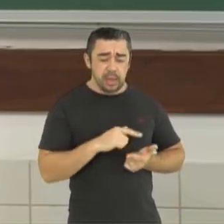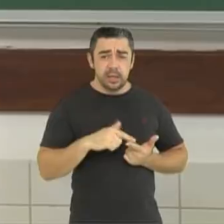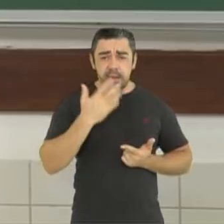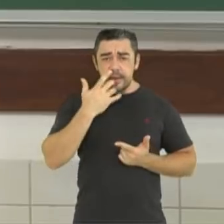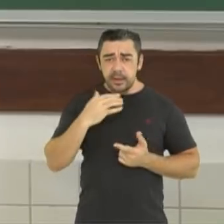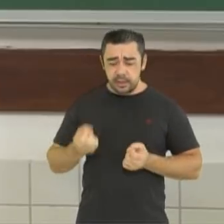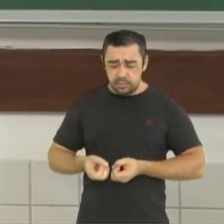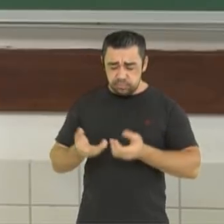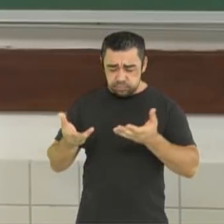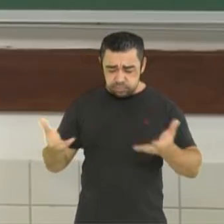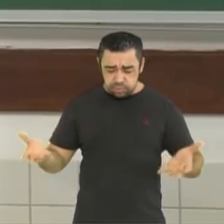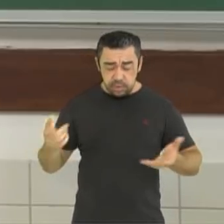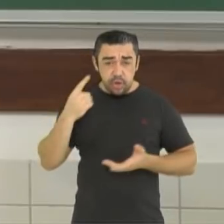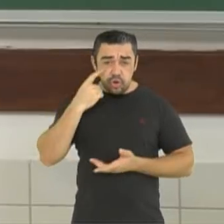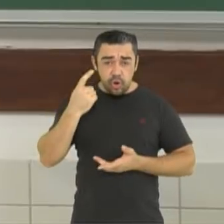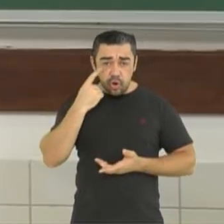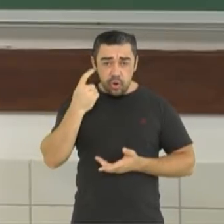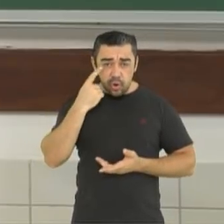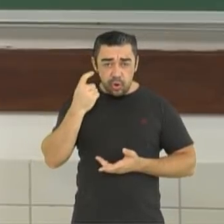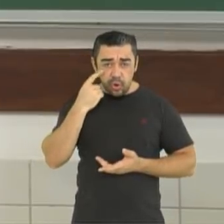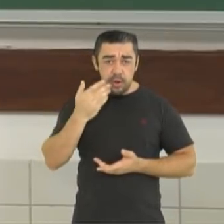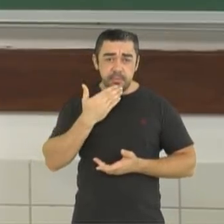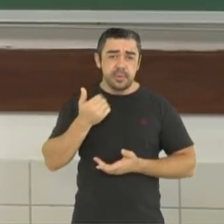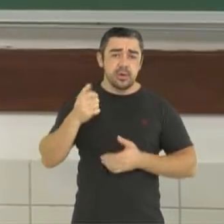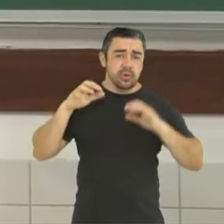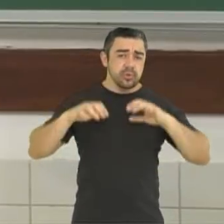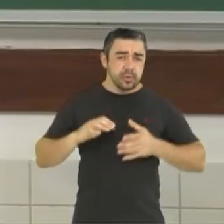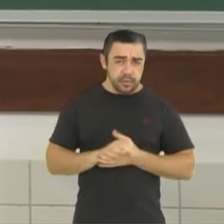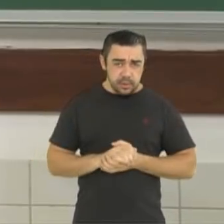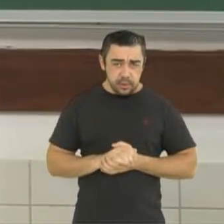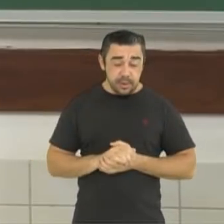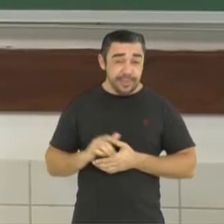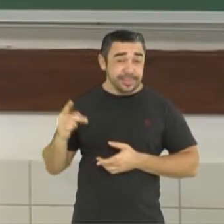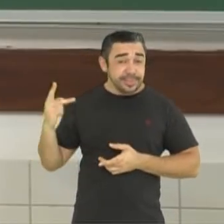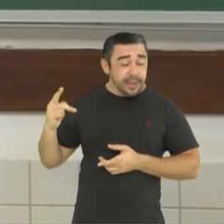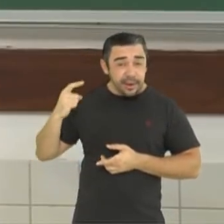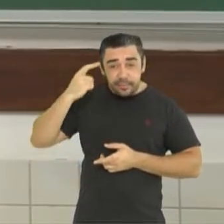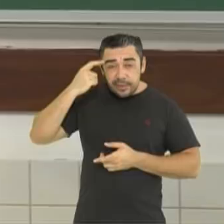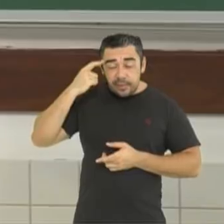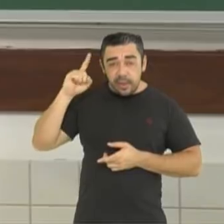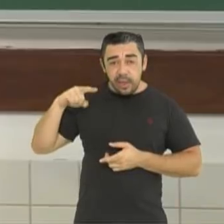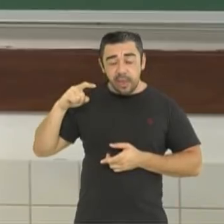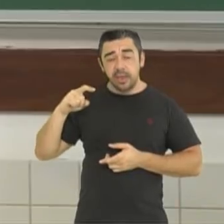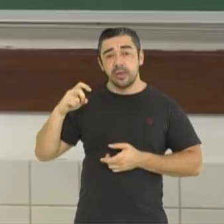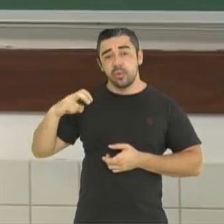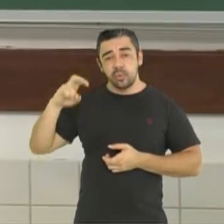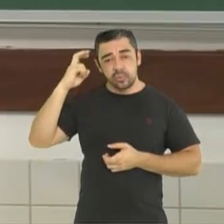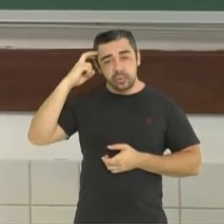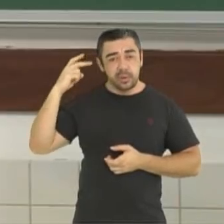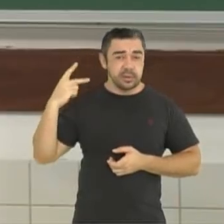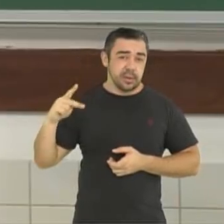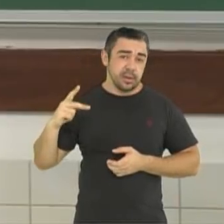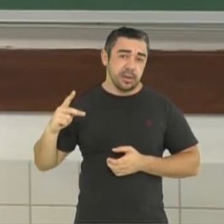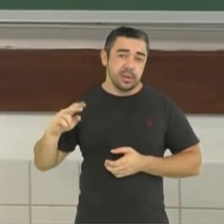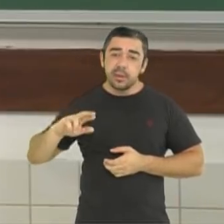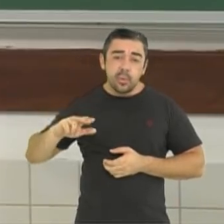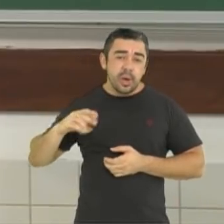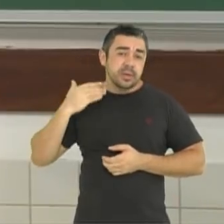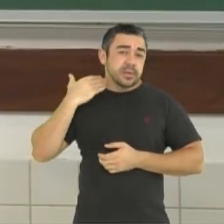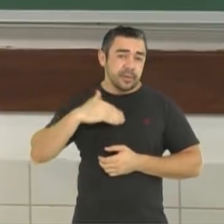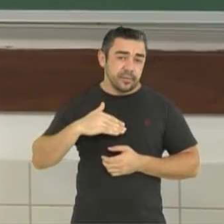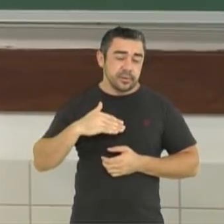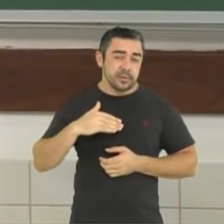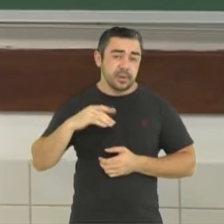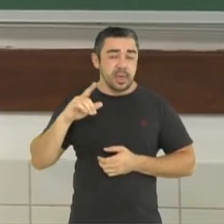cume lá de baixo, quanto mais criança chorava, melhor. Só que na mentalidade deles, a cultura deles, isso não era um sacrifício.